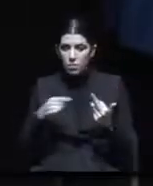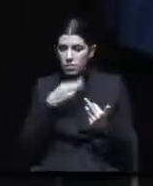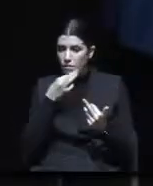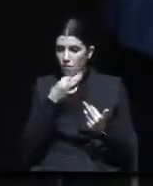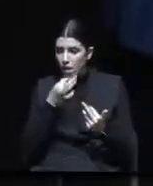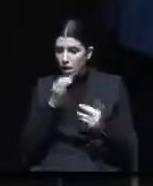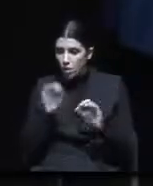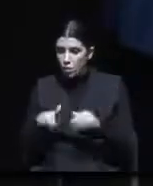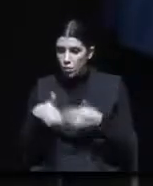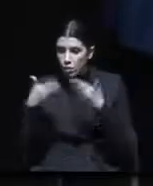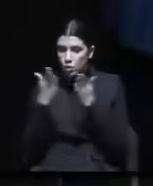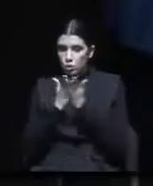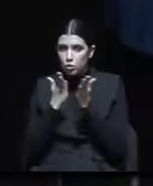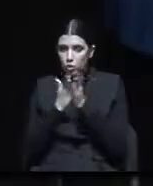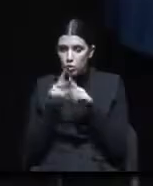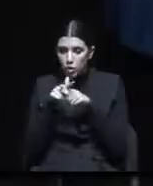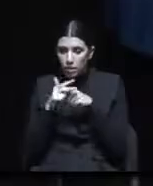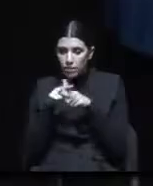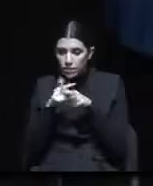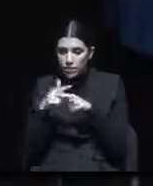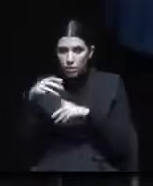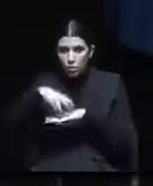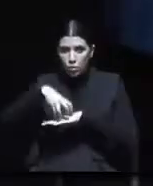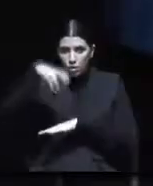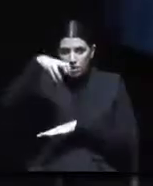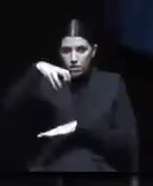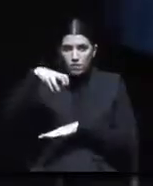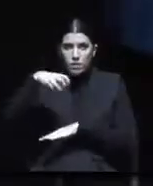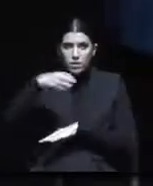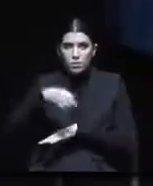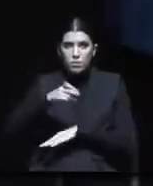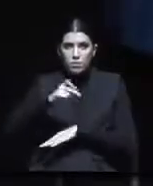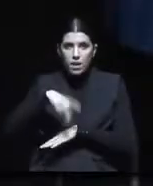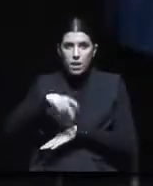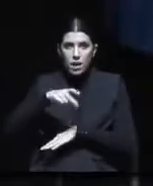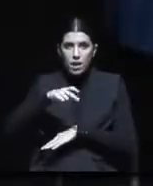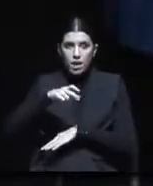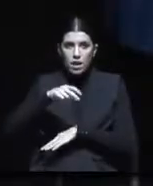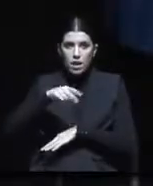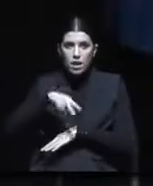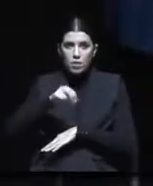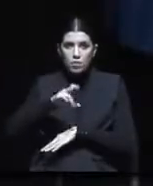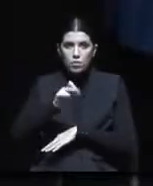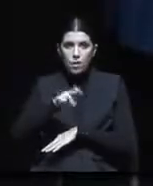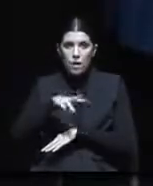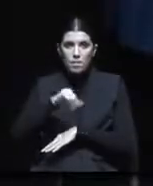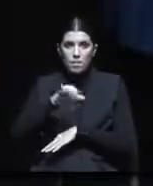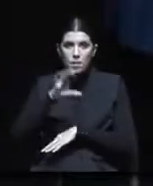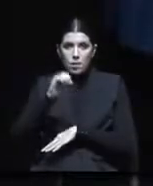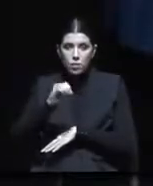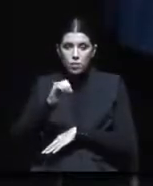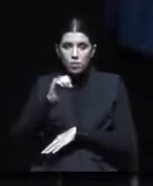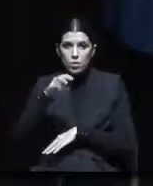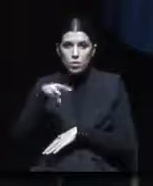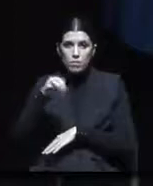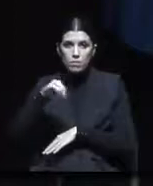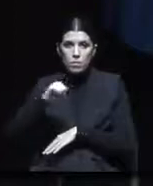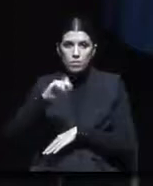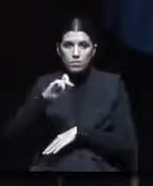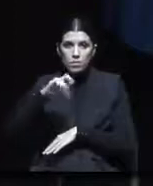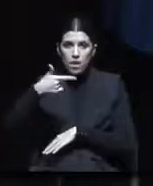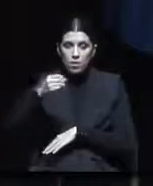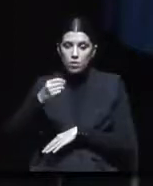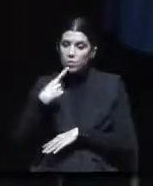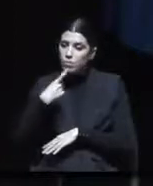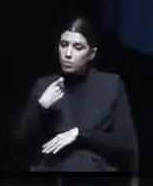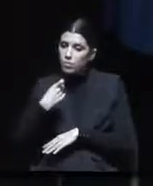início do estudo de reabilitação do edifício panorâmico de Monsanto. Assim, os verdes questionam qual é o ponto de situação do